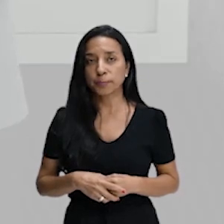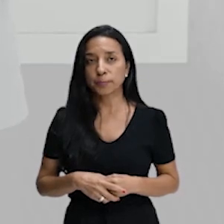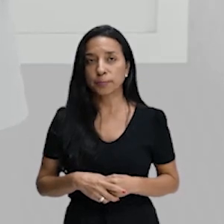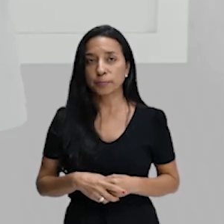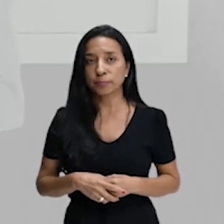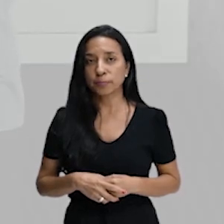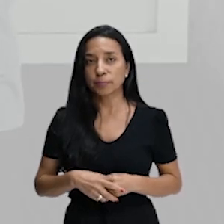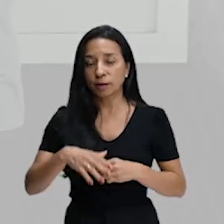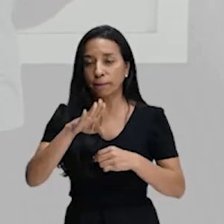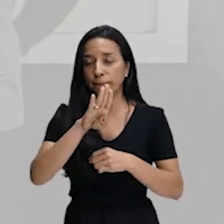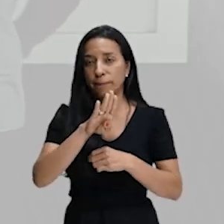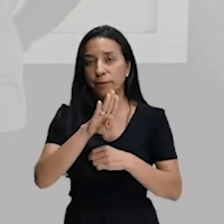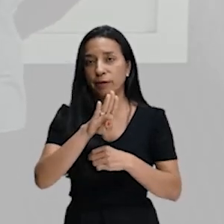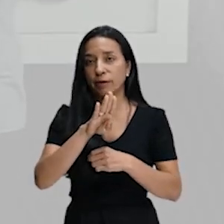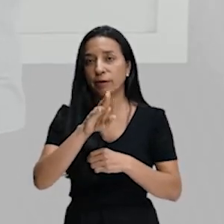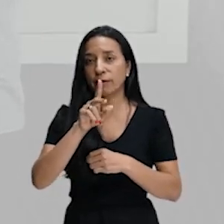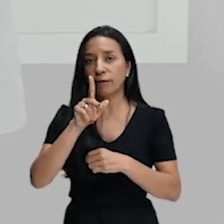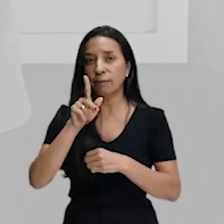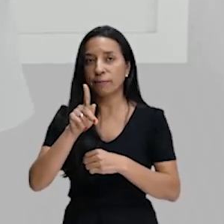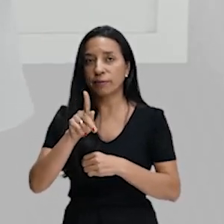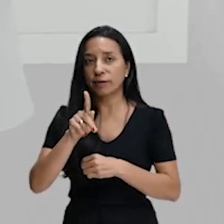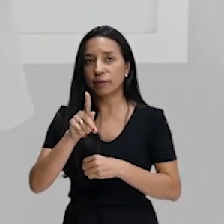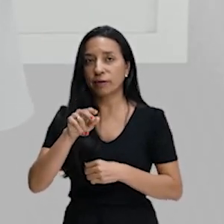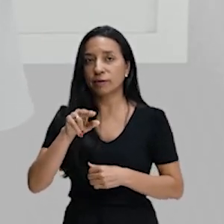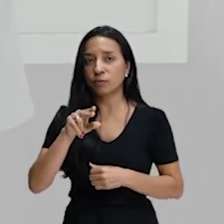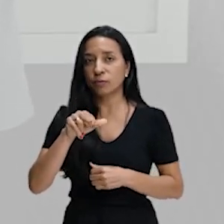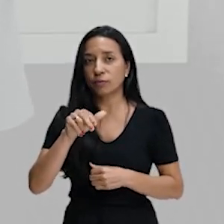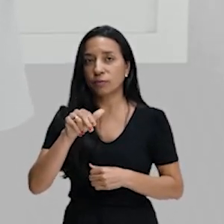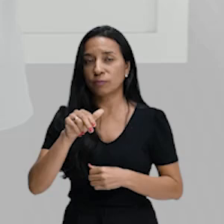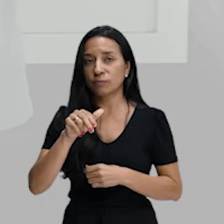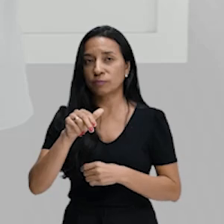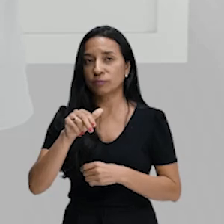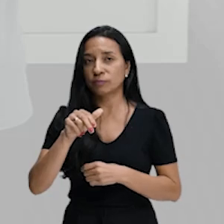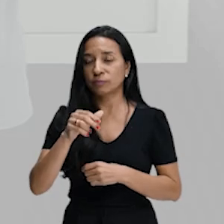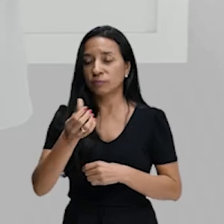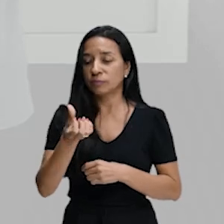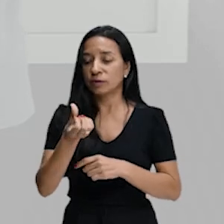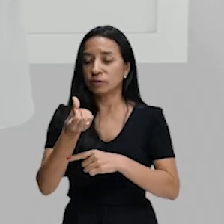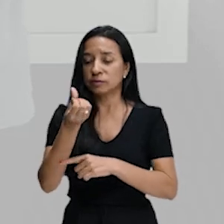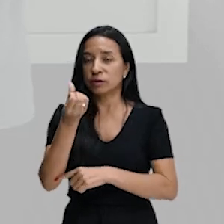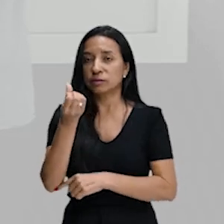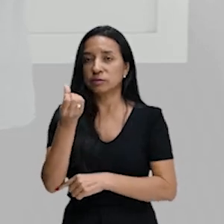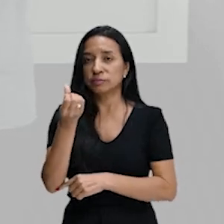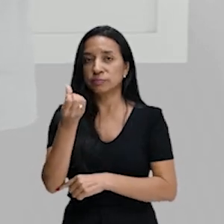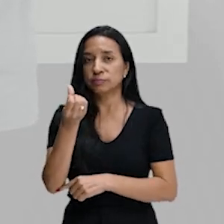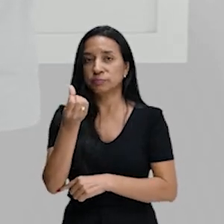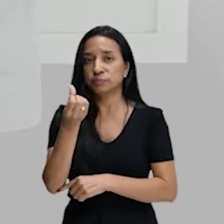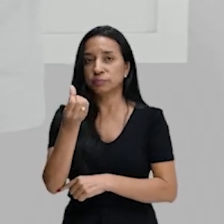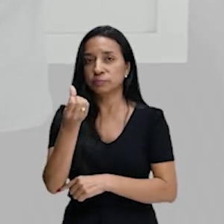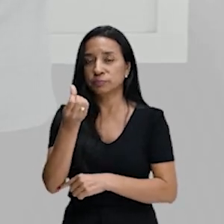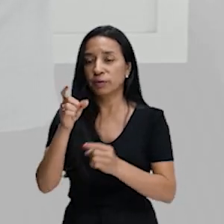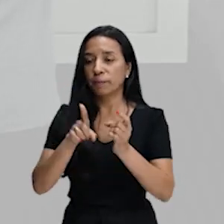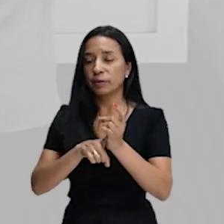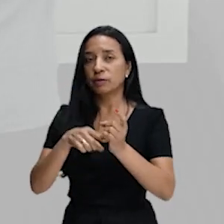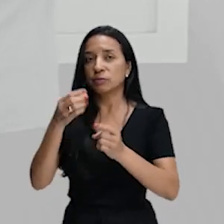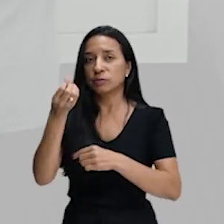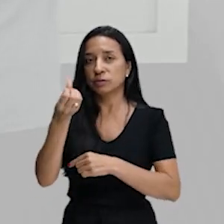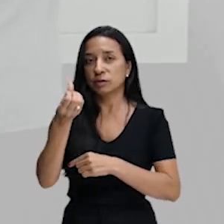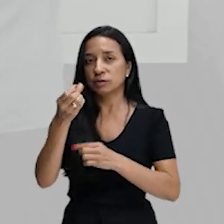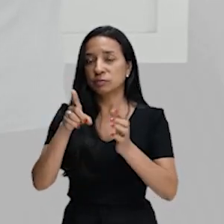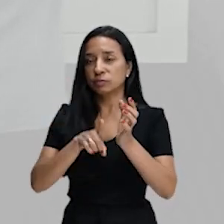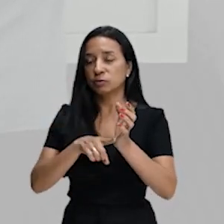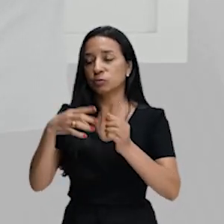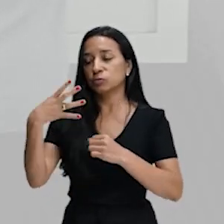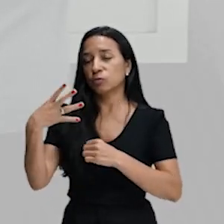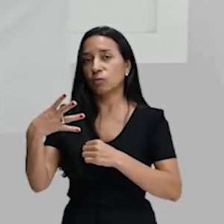vai ser igual ao 1, que é 6, vezes 10 a menos 6, menos